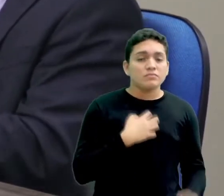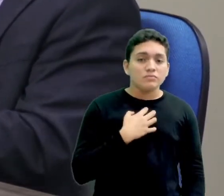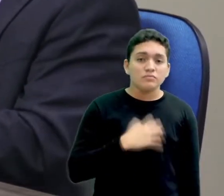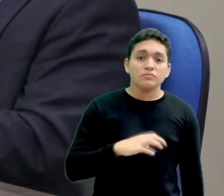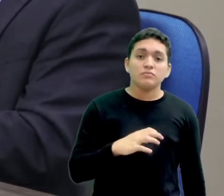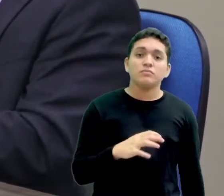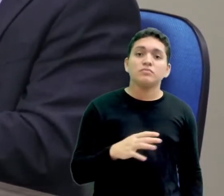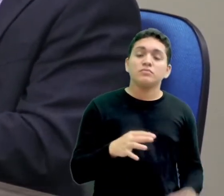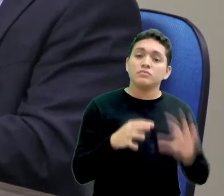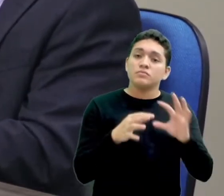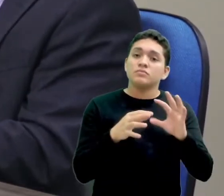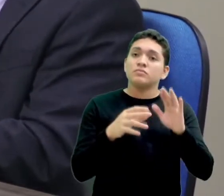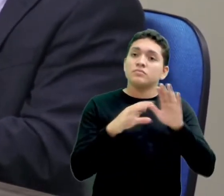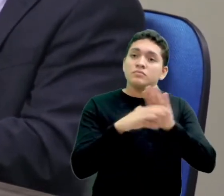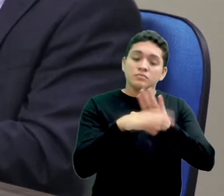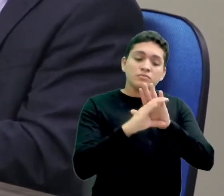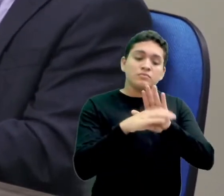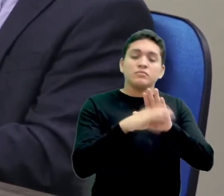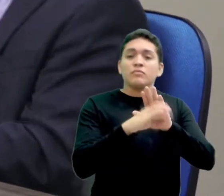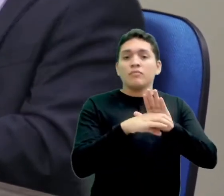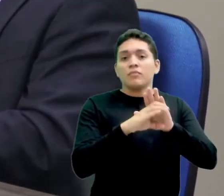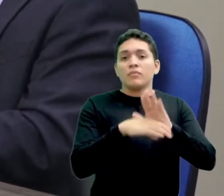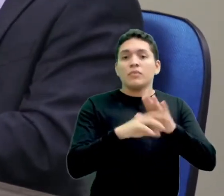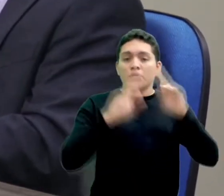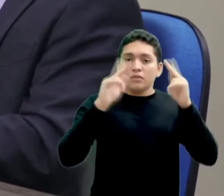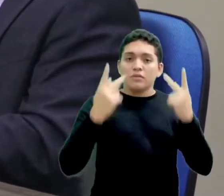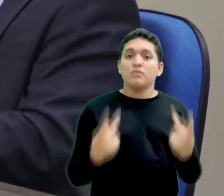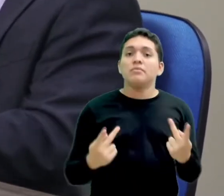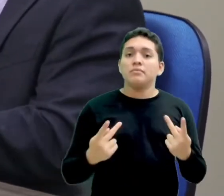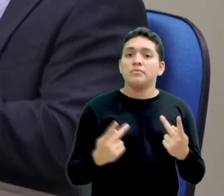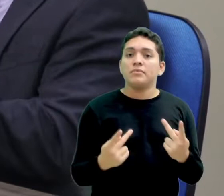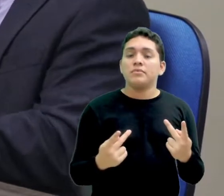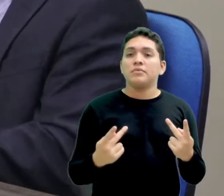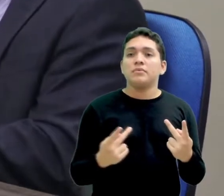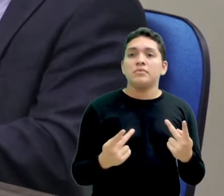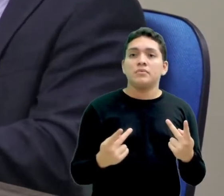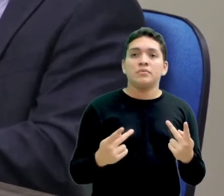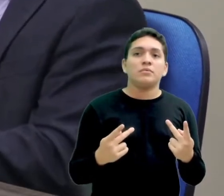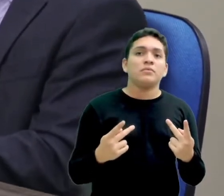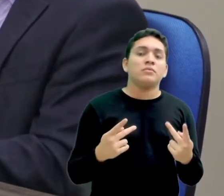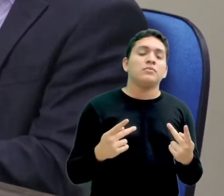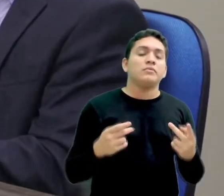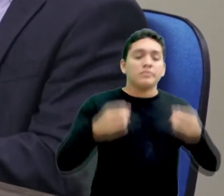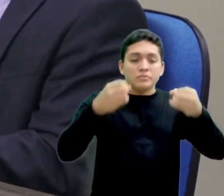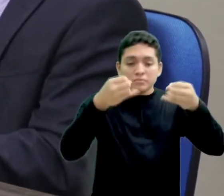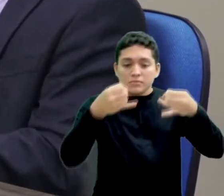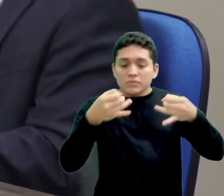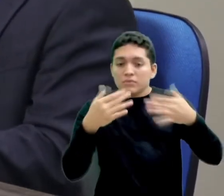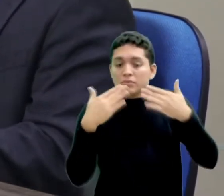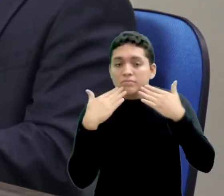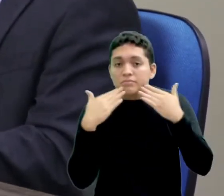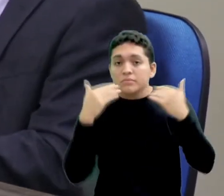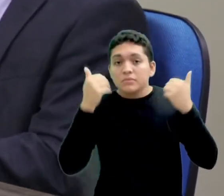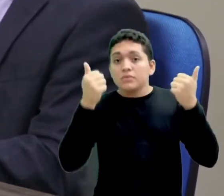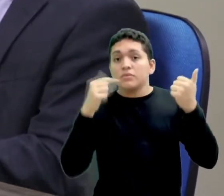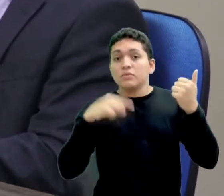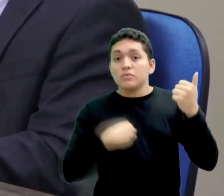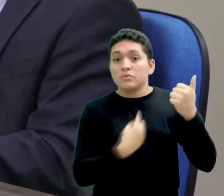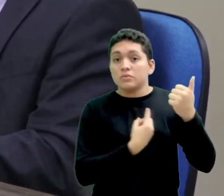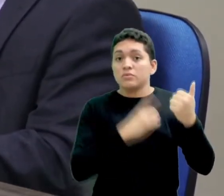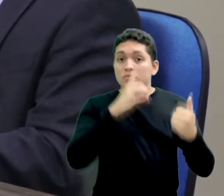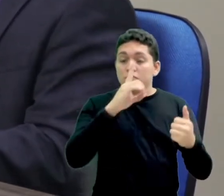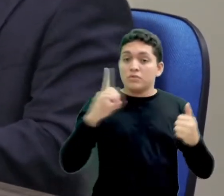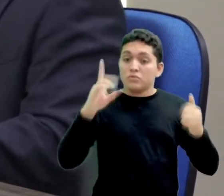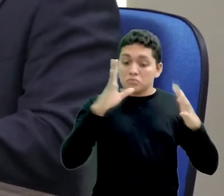conceito e já colocamos as ações humanas negativas, tudo que é de errado junto. Vamos explicar melhor. O nosso Deus, por ser